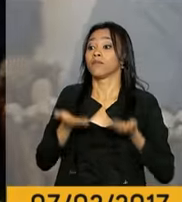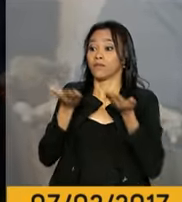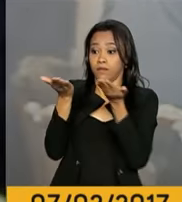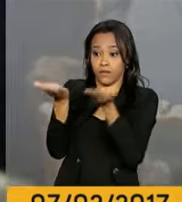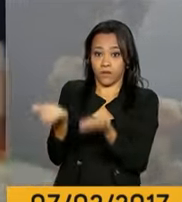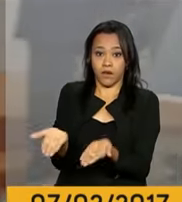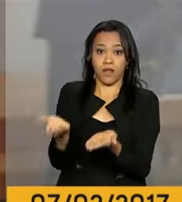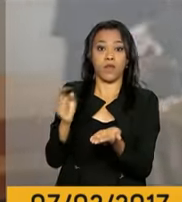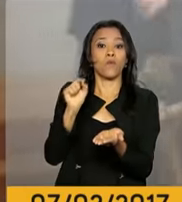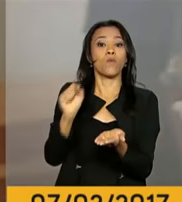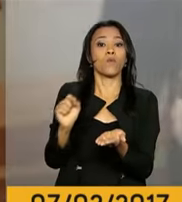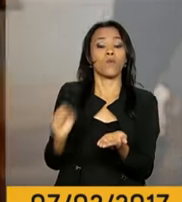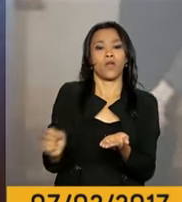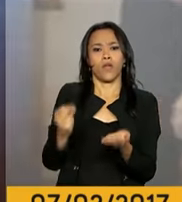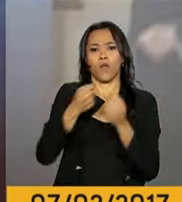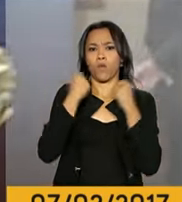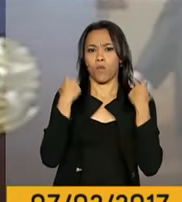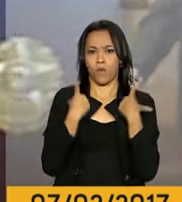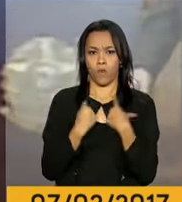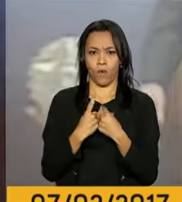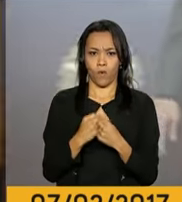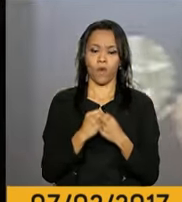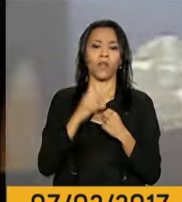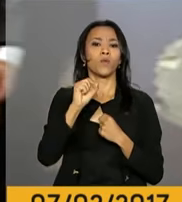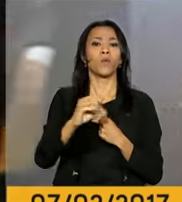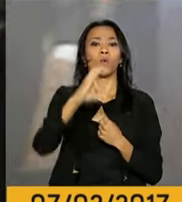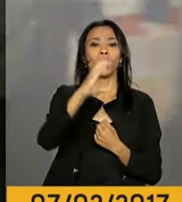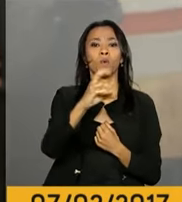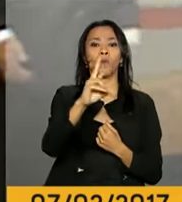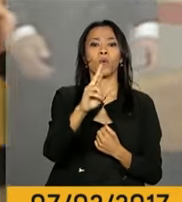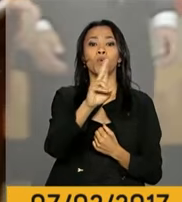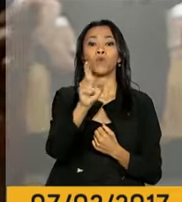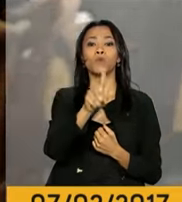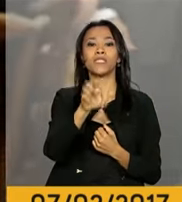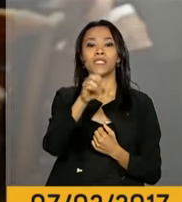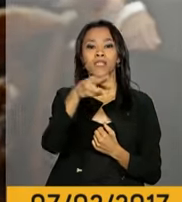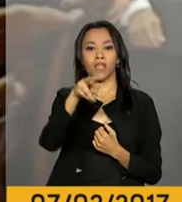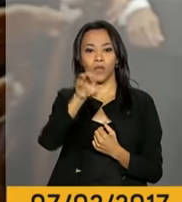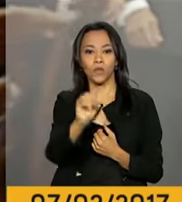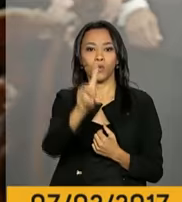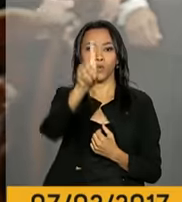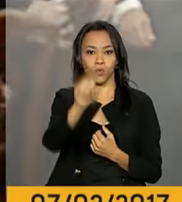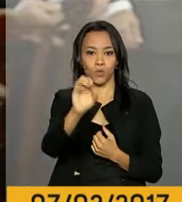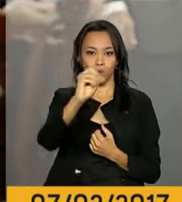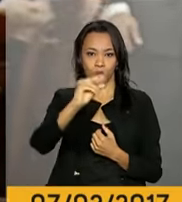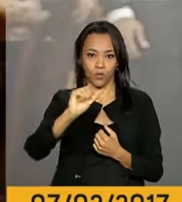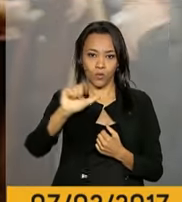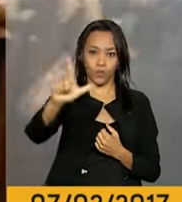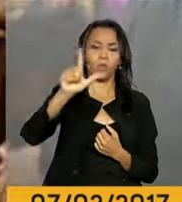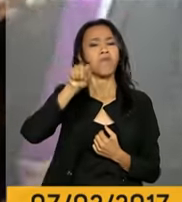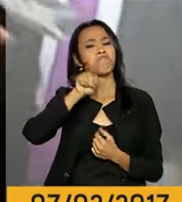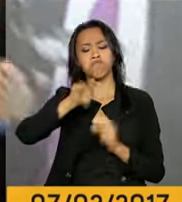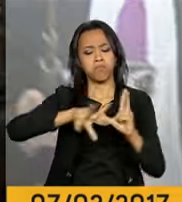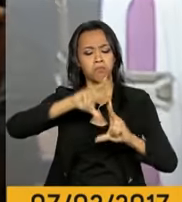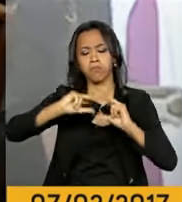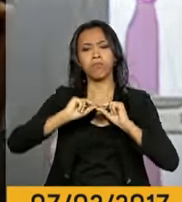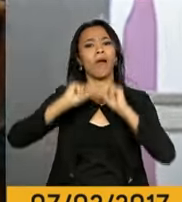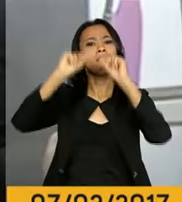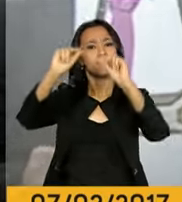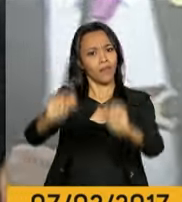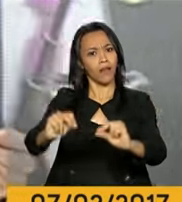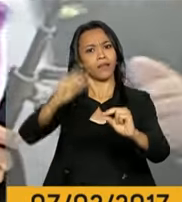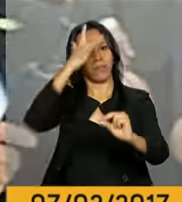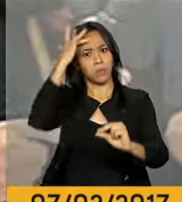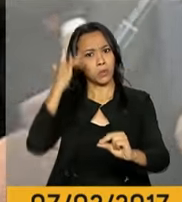grande colar da ordem nacional do Cruzeiro do Sul a mais alta condecoração brasileira atribuída a cidadãos estrangeiros